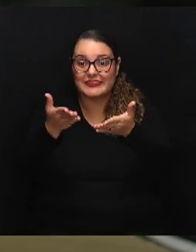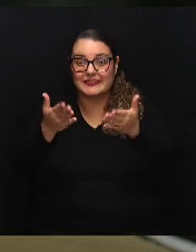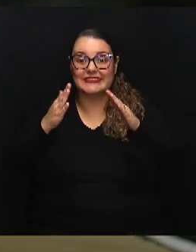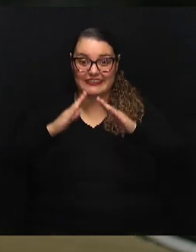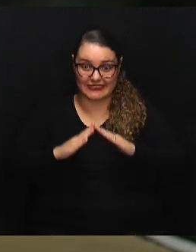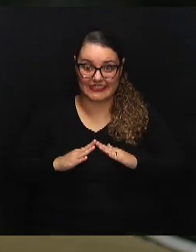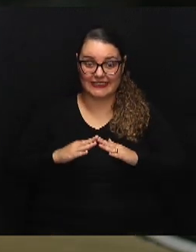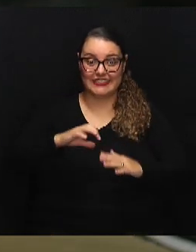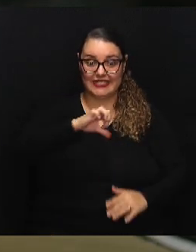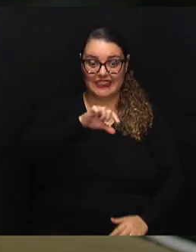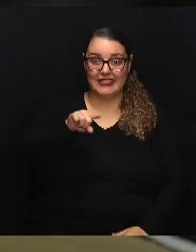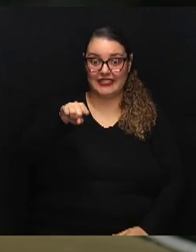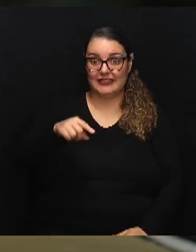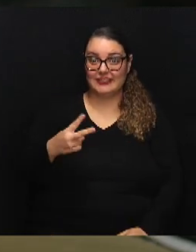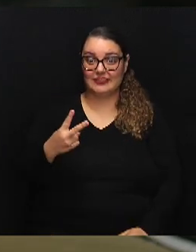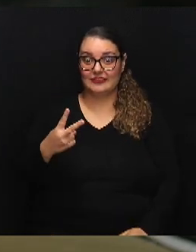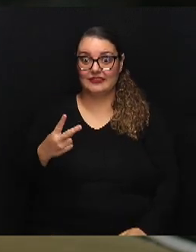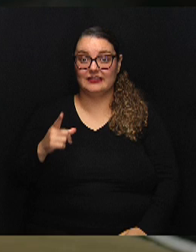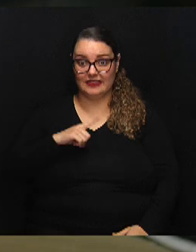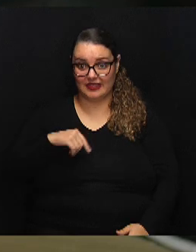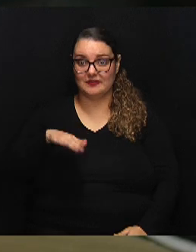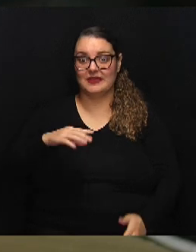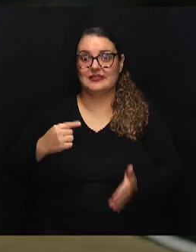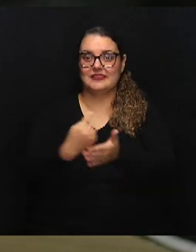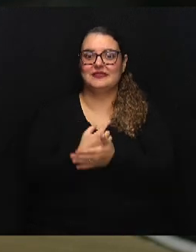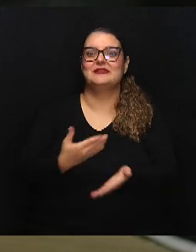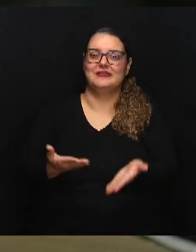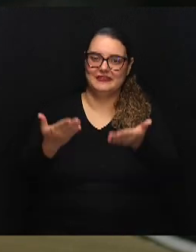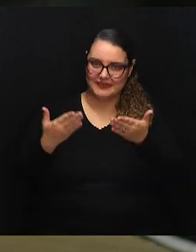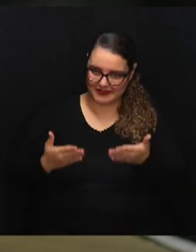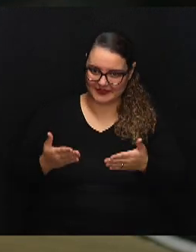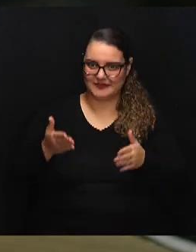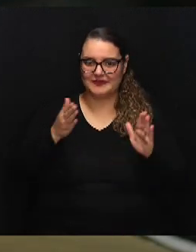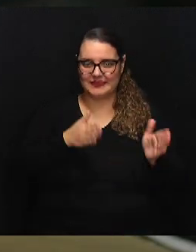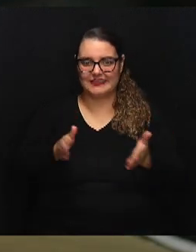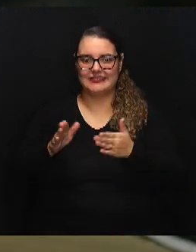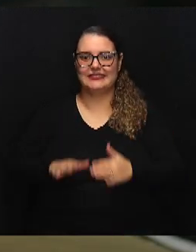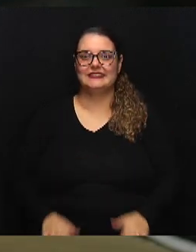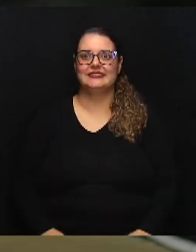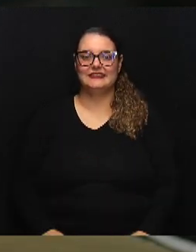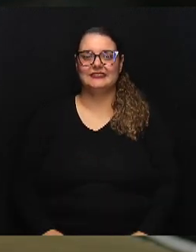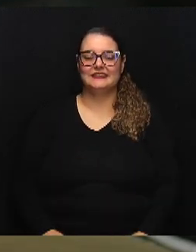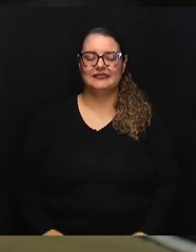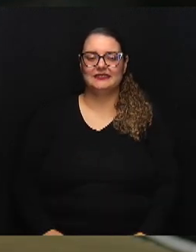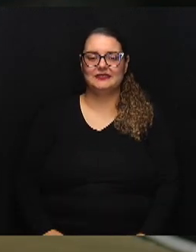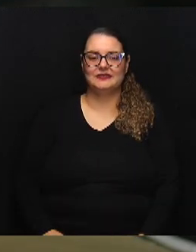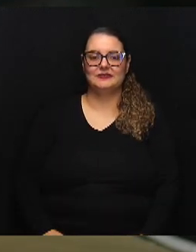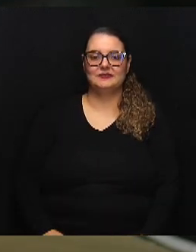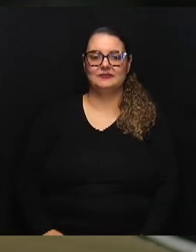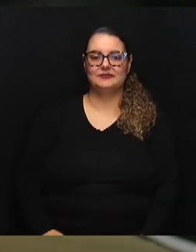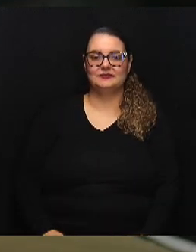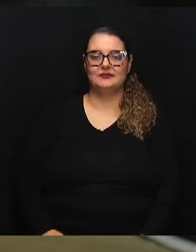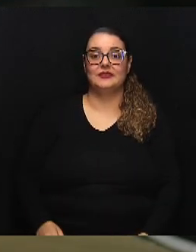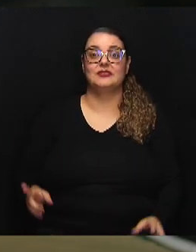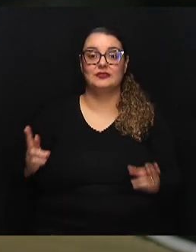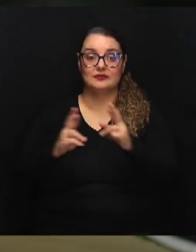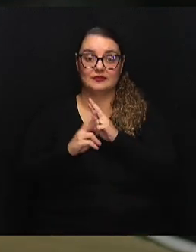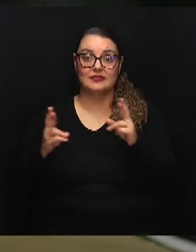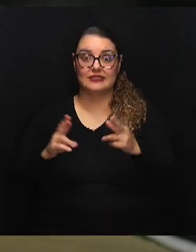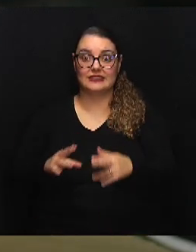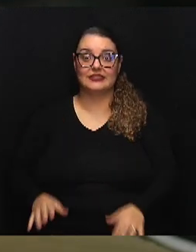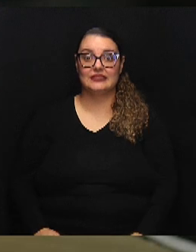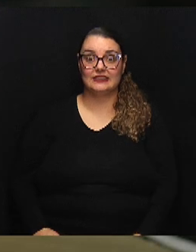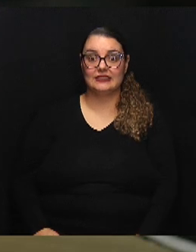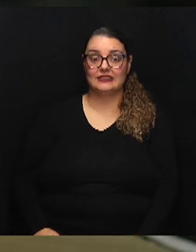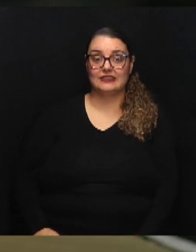casa, agora 9:02. Tem mais? Vamos lá, pode colocar pra gente, produção. A gente está falando aqui sobre relacionamentos,